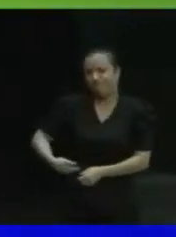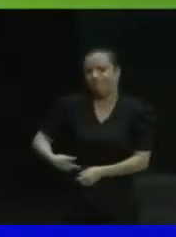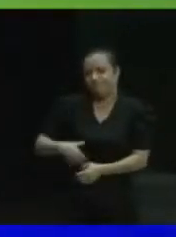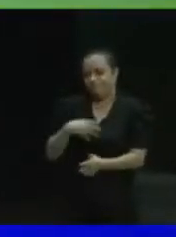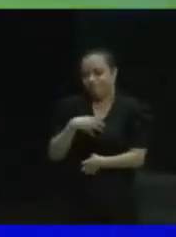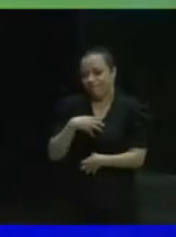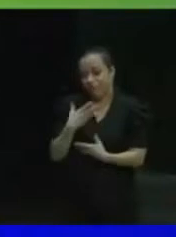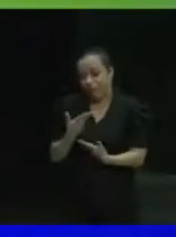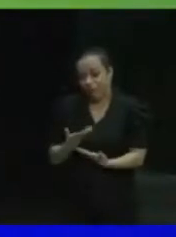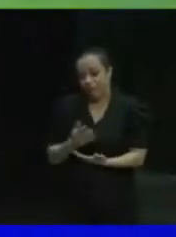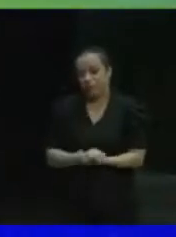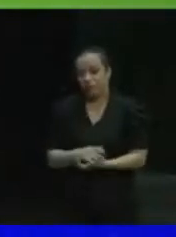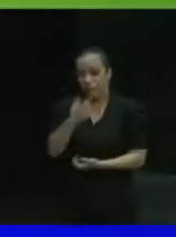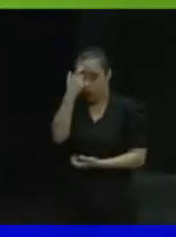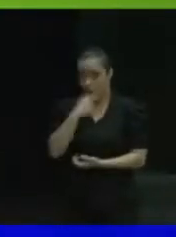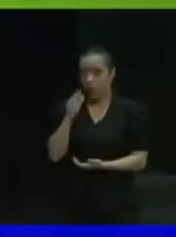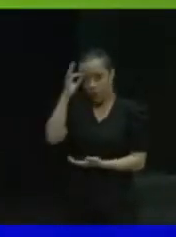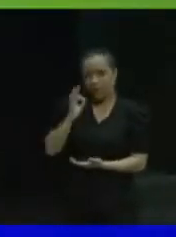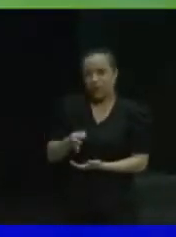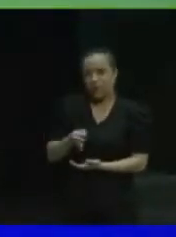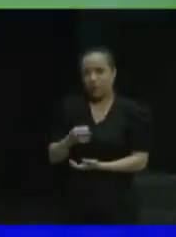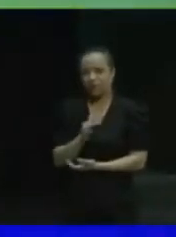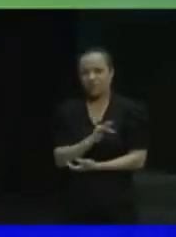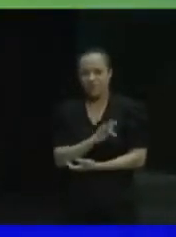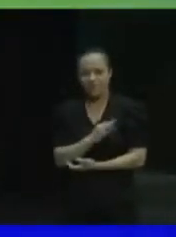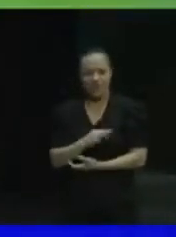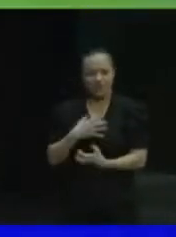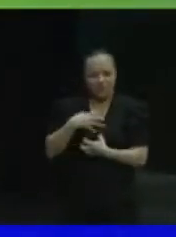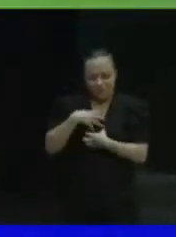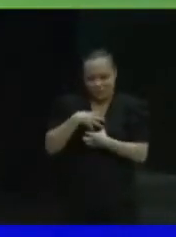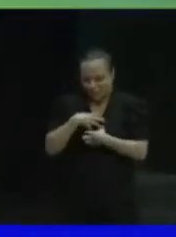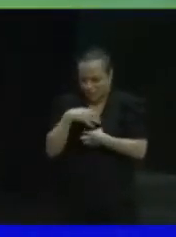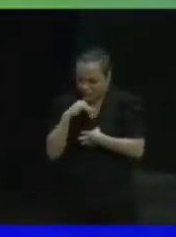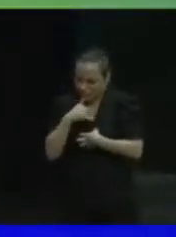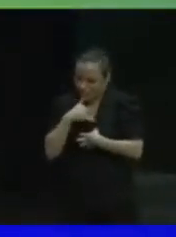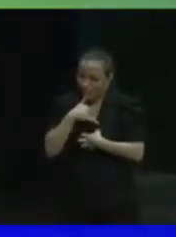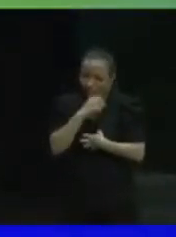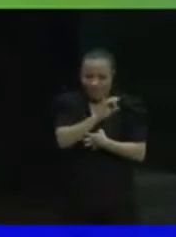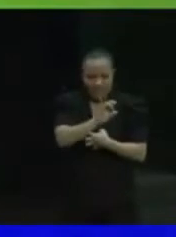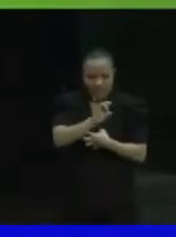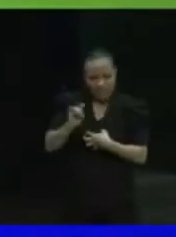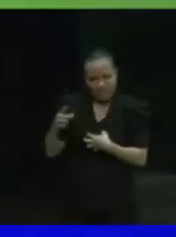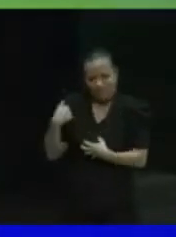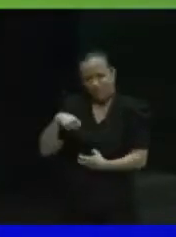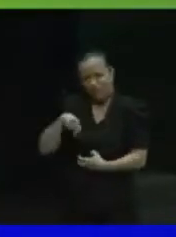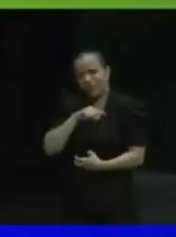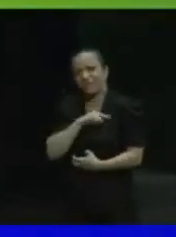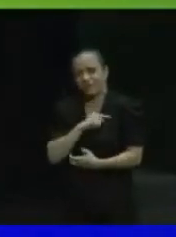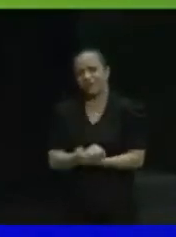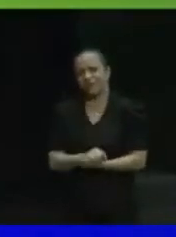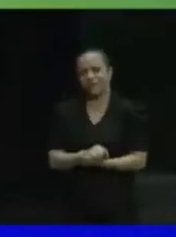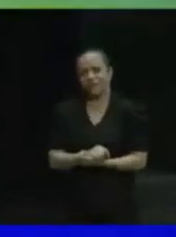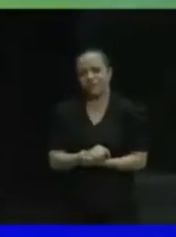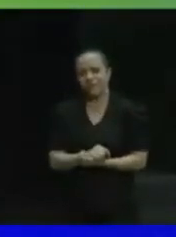isso, eu tenho certeza que dói no íntimo de cada um de nós. A